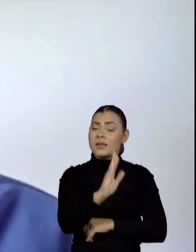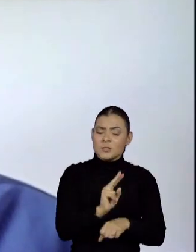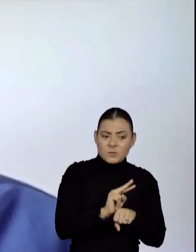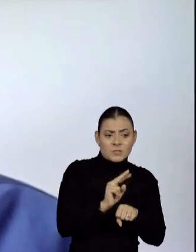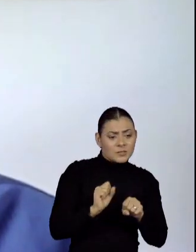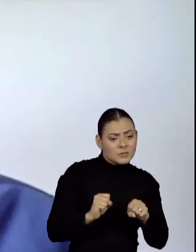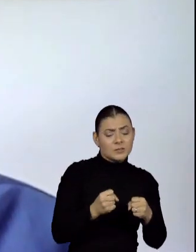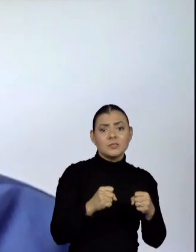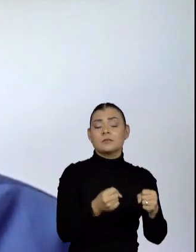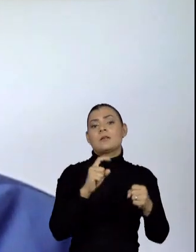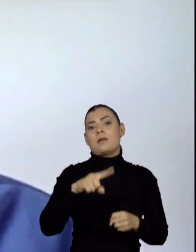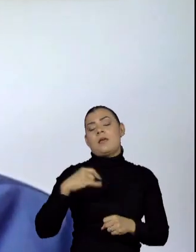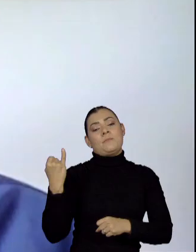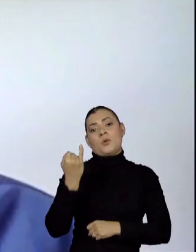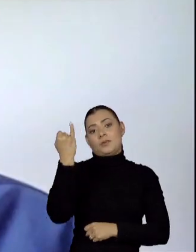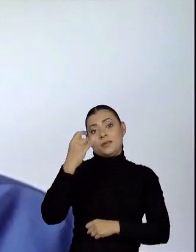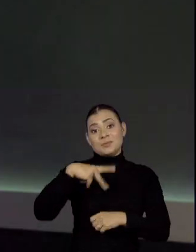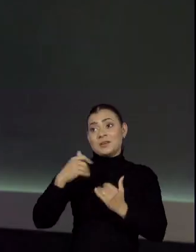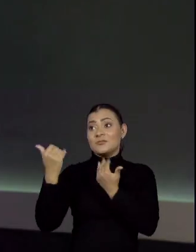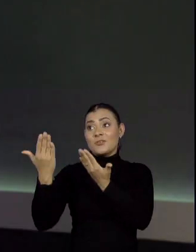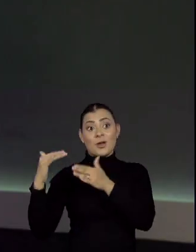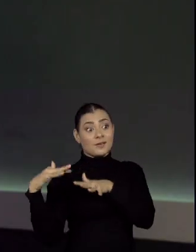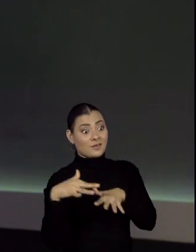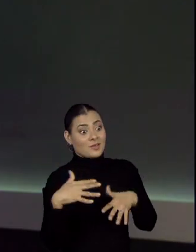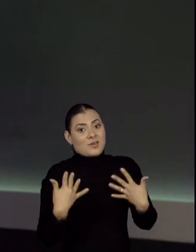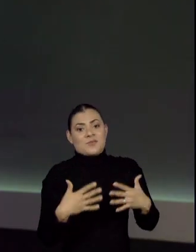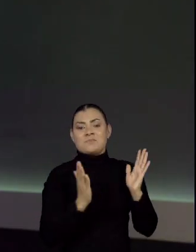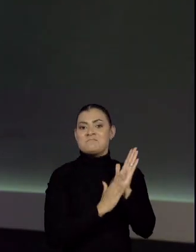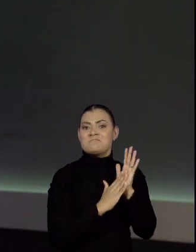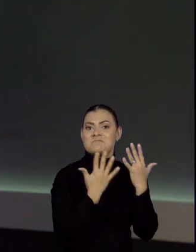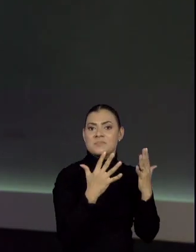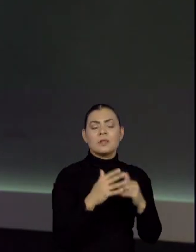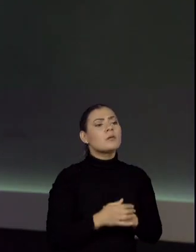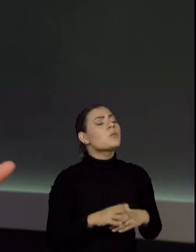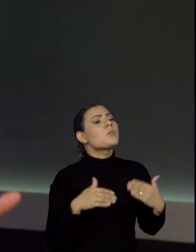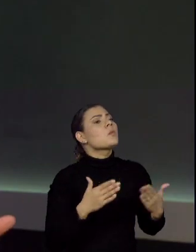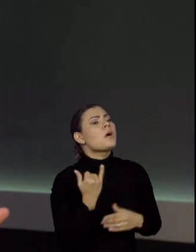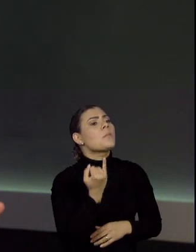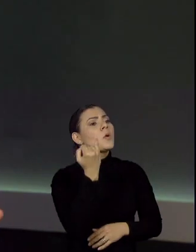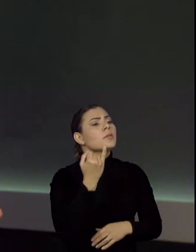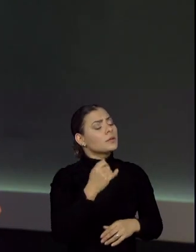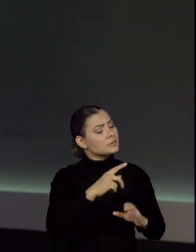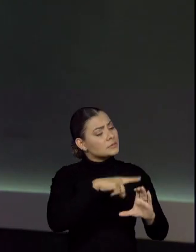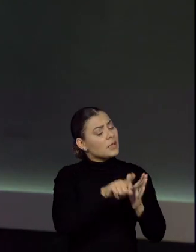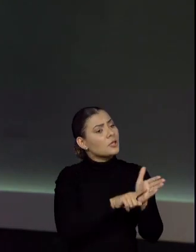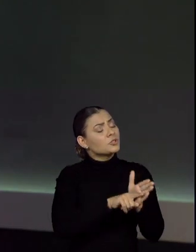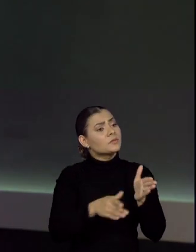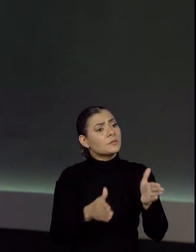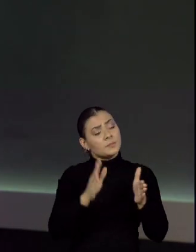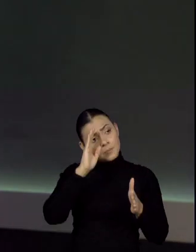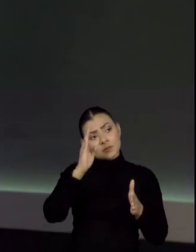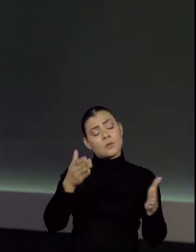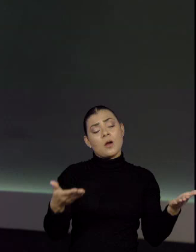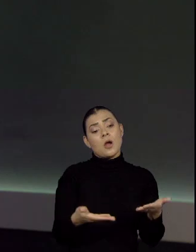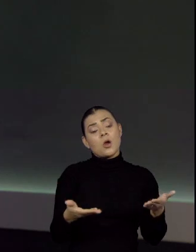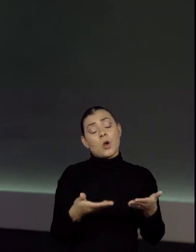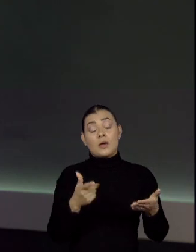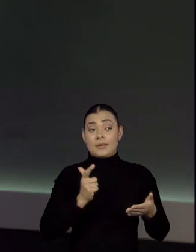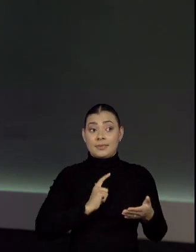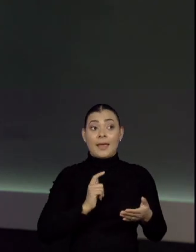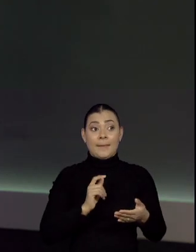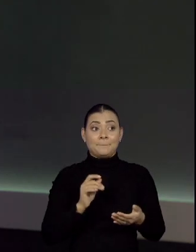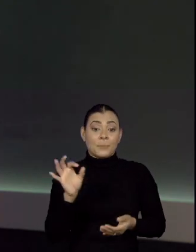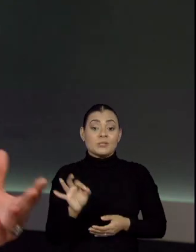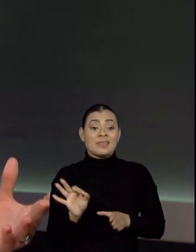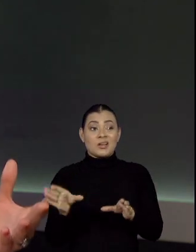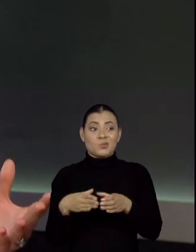tem um prestígio internacional enorme, né? Qual é a importância da ciência, principalmente nesse momento que a gente tem uma parcela da